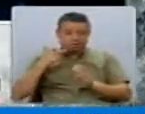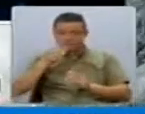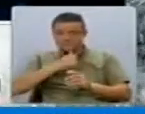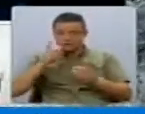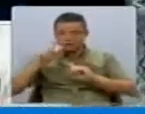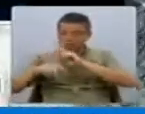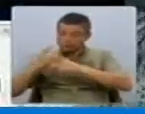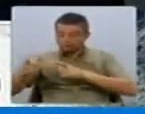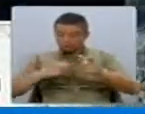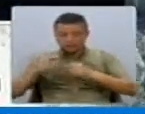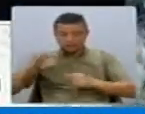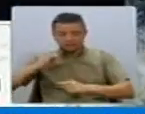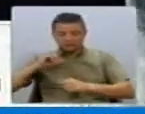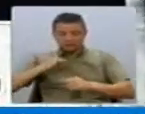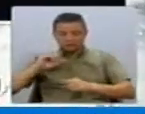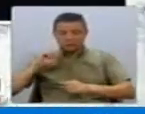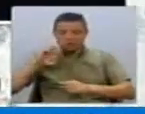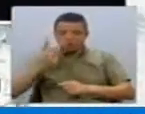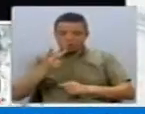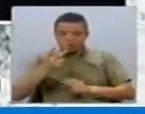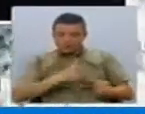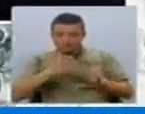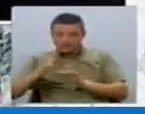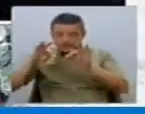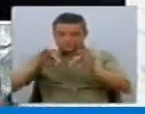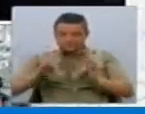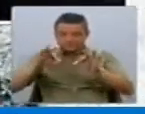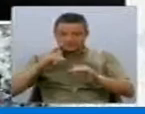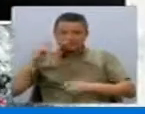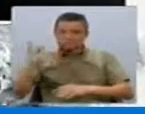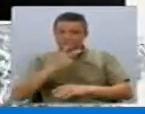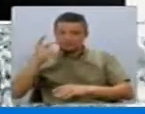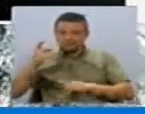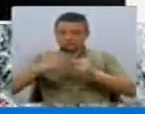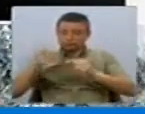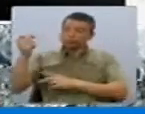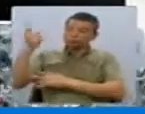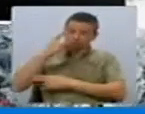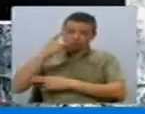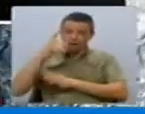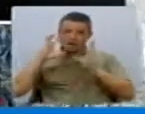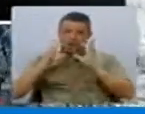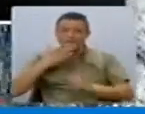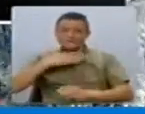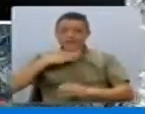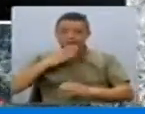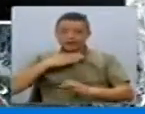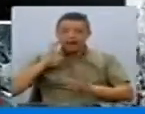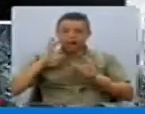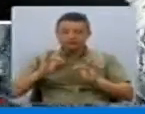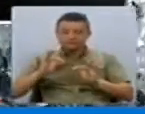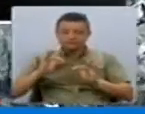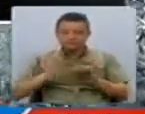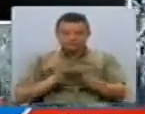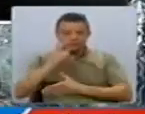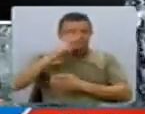ser estrelas, como é o caso das anãs castanhas, ou o parte final da vida de uma estrela como o nosso Sol, como é o caso de uma anã branca. Miguel, seguimos a